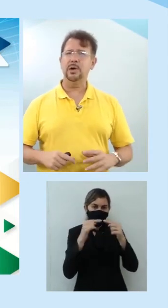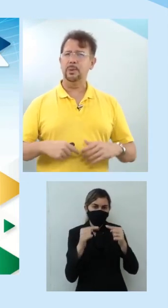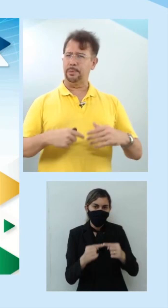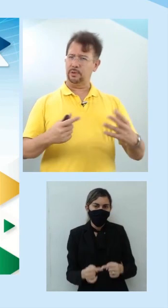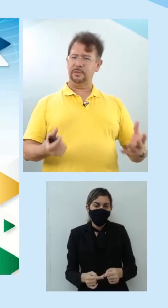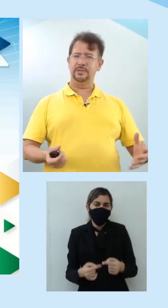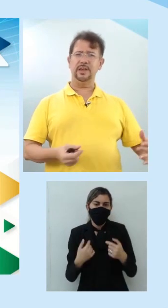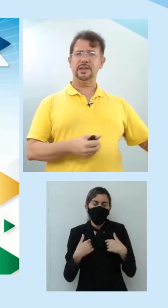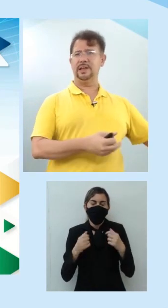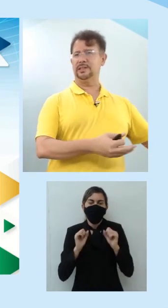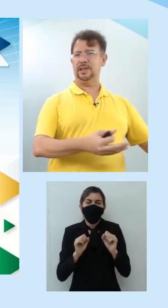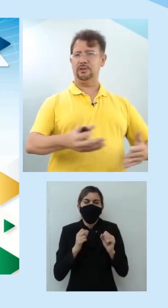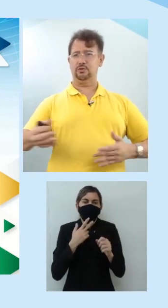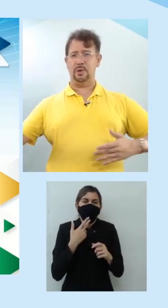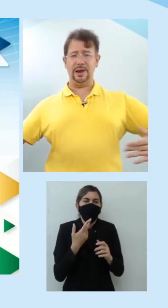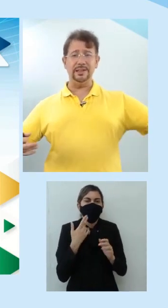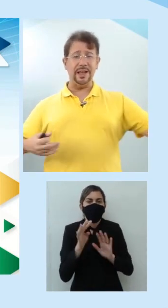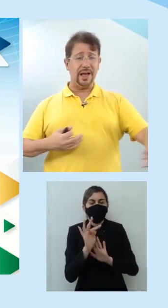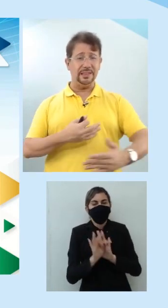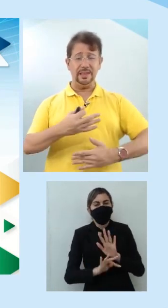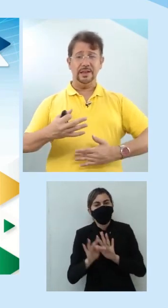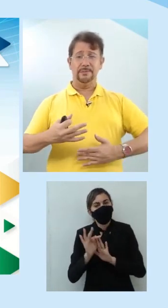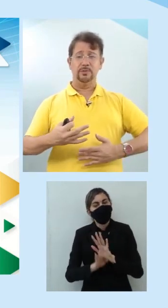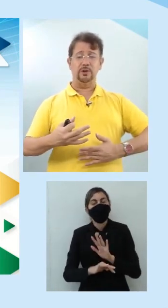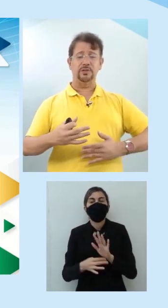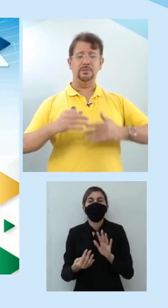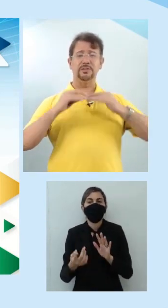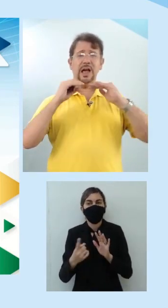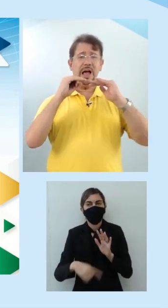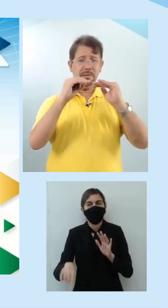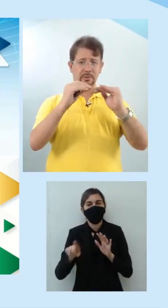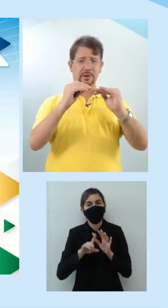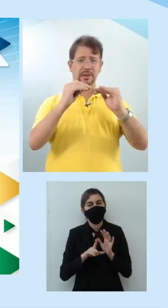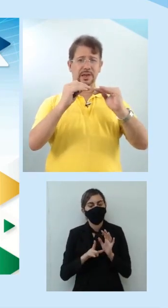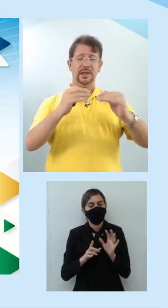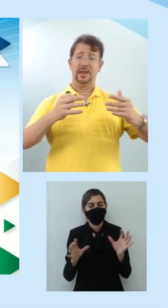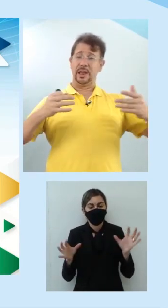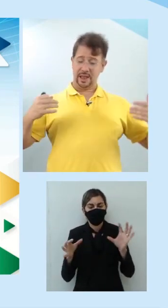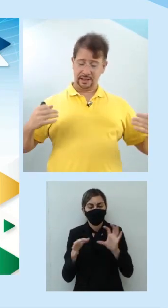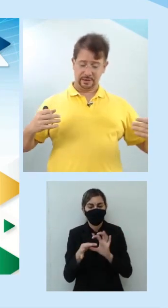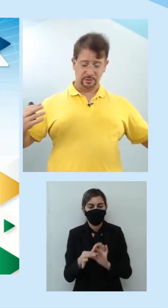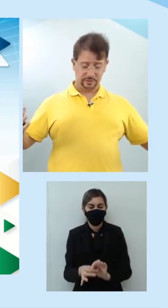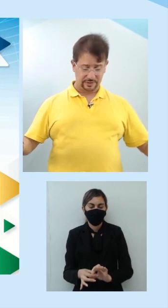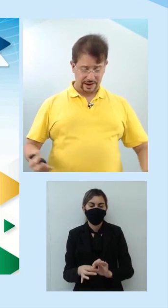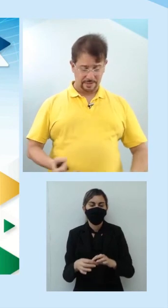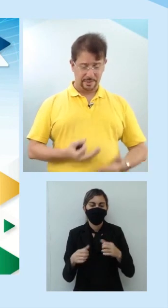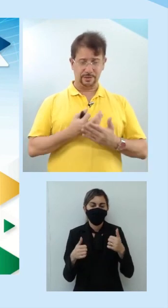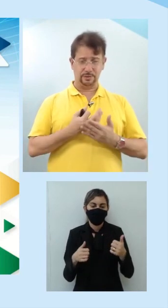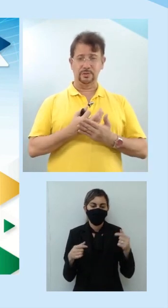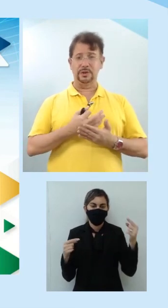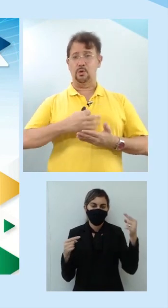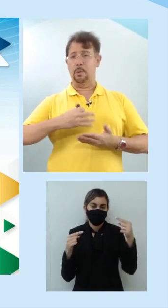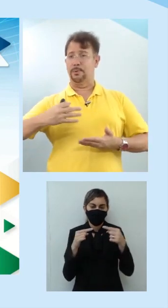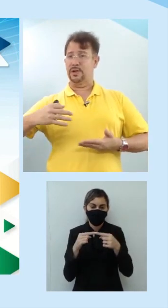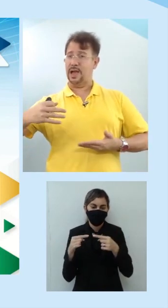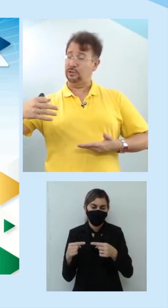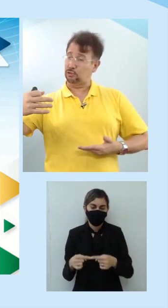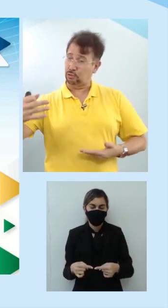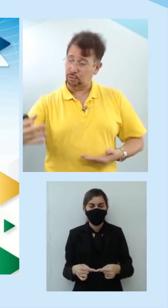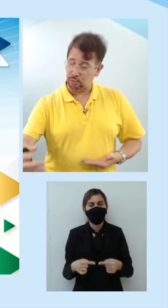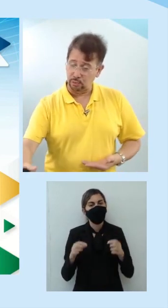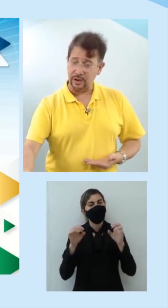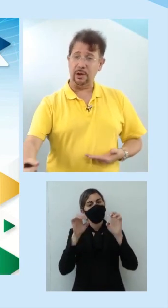Então eu posso dizer que a textualidade, nós temos a harmonia entre os elementos que compõem